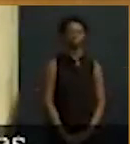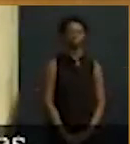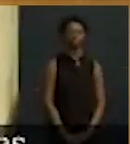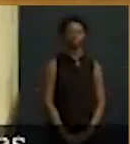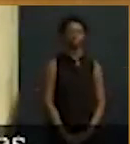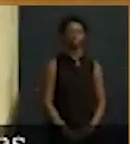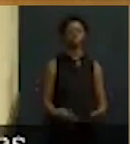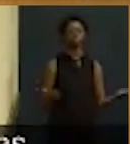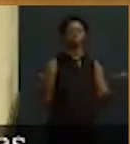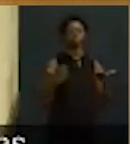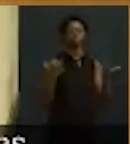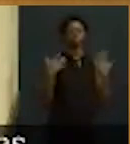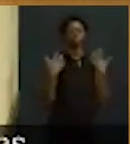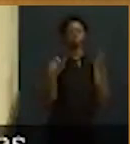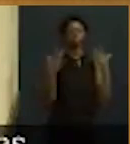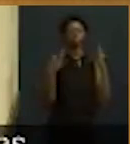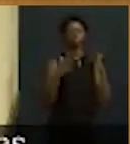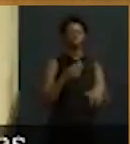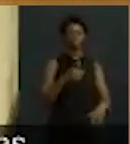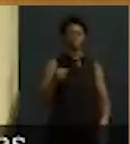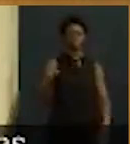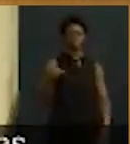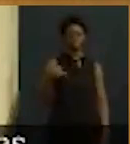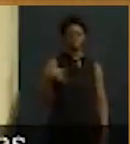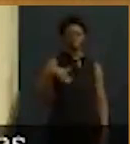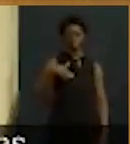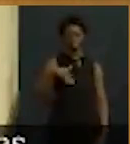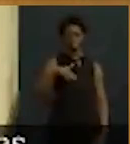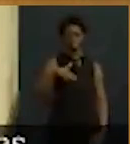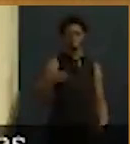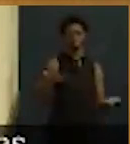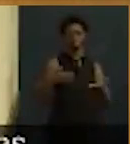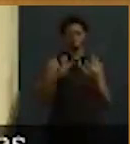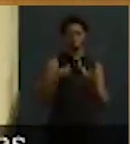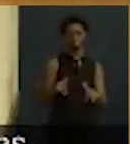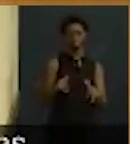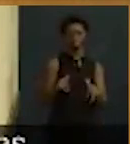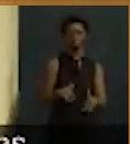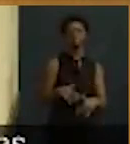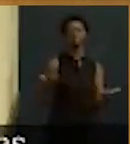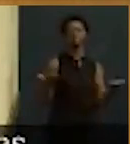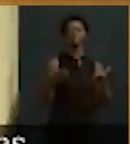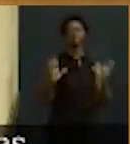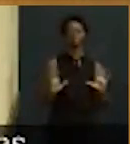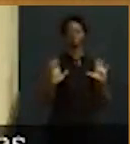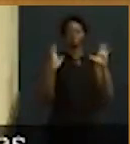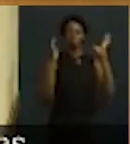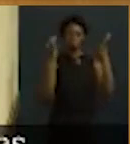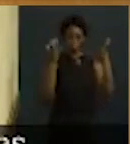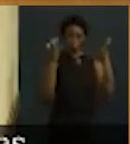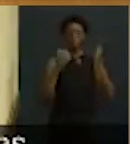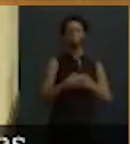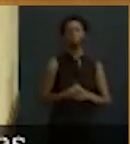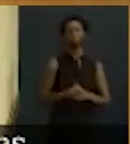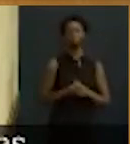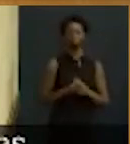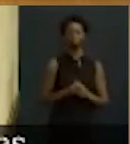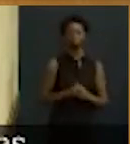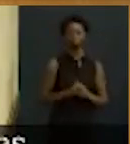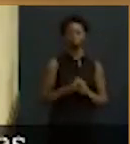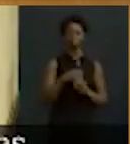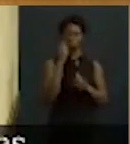Comemoramos, nessa semana que se finda com a presente solenidade, a existência de instituição ímpar no cenário dos